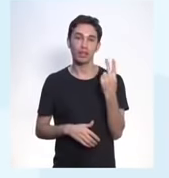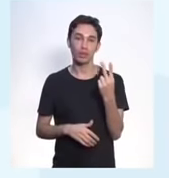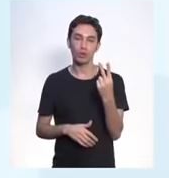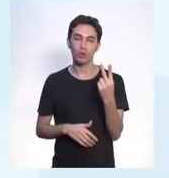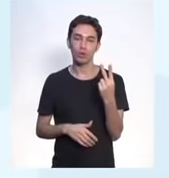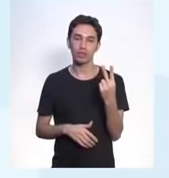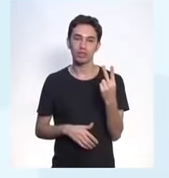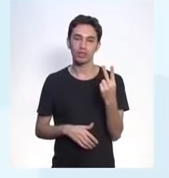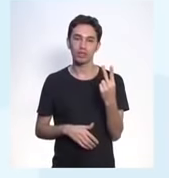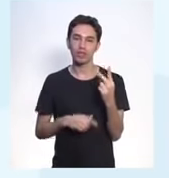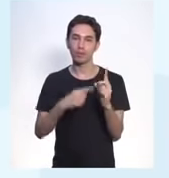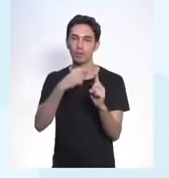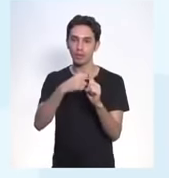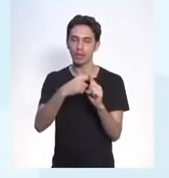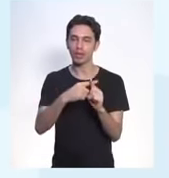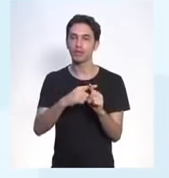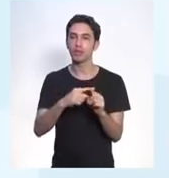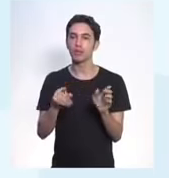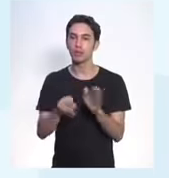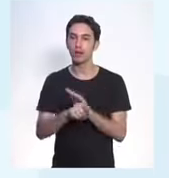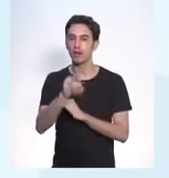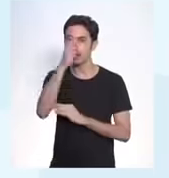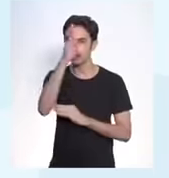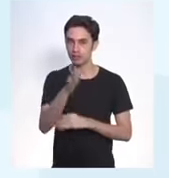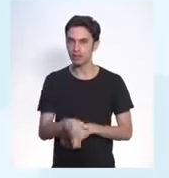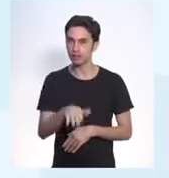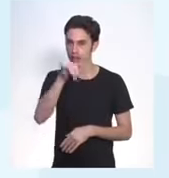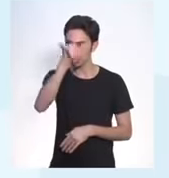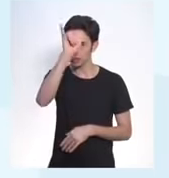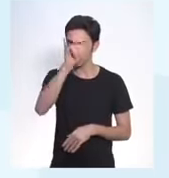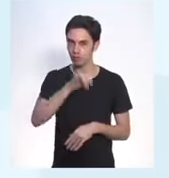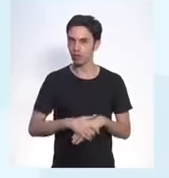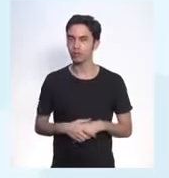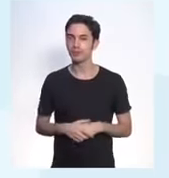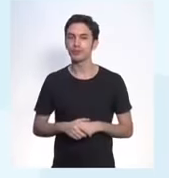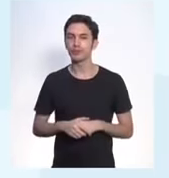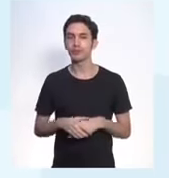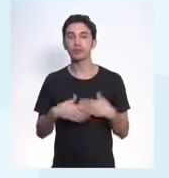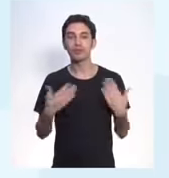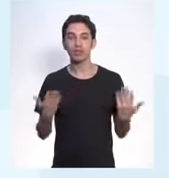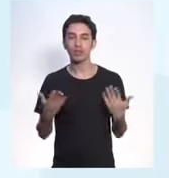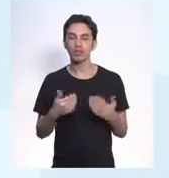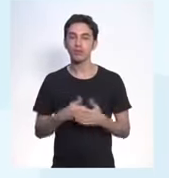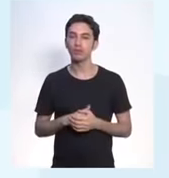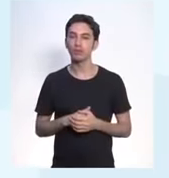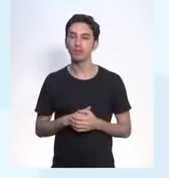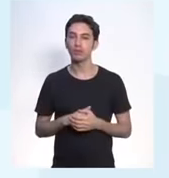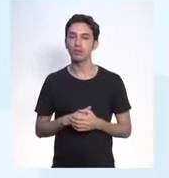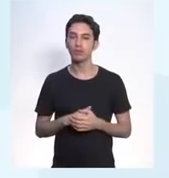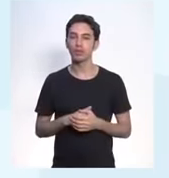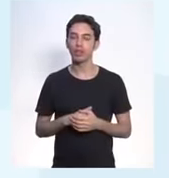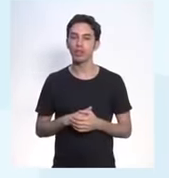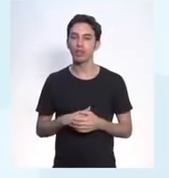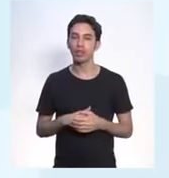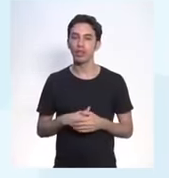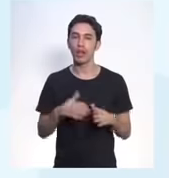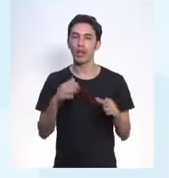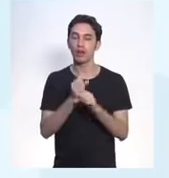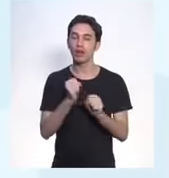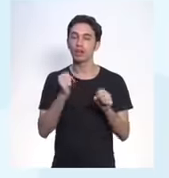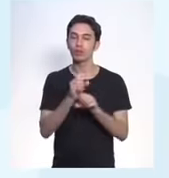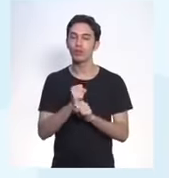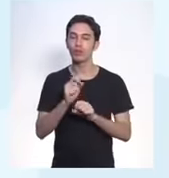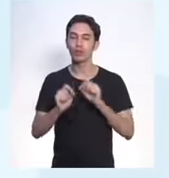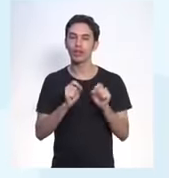duas unidades para as ordenadas que a gente chama de y então que qual que é a conta que eu vou fazer talvez na